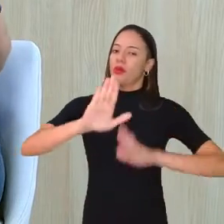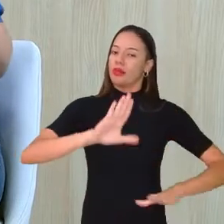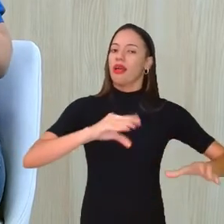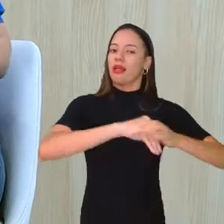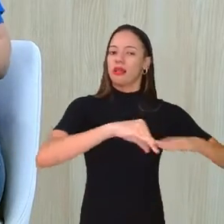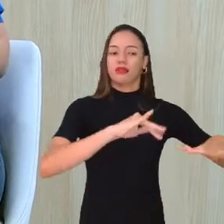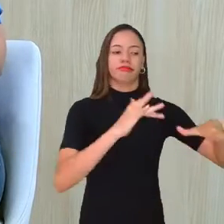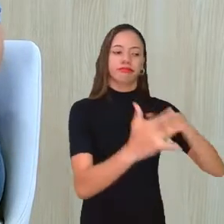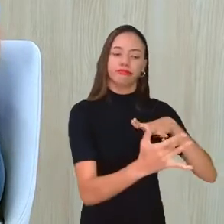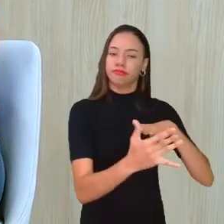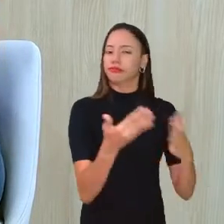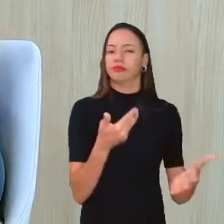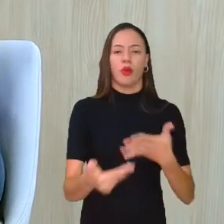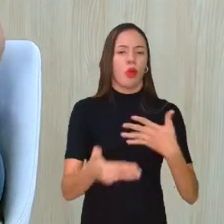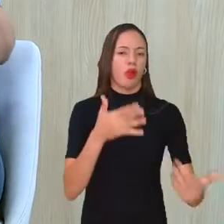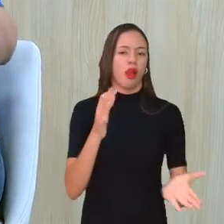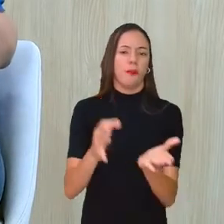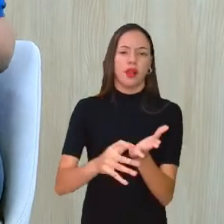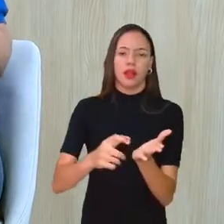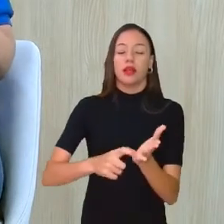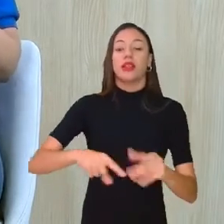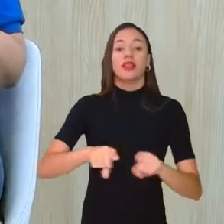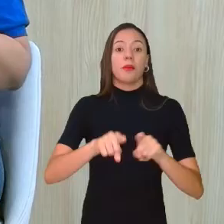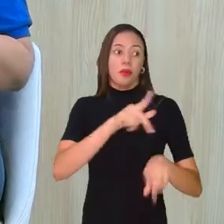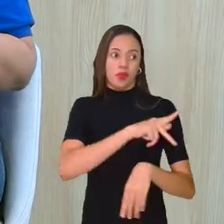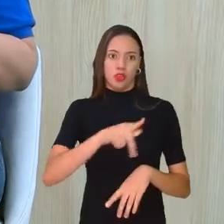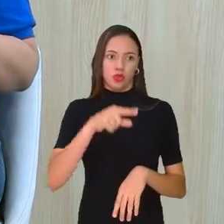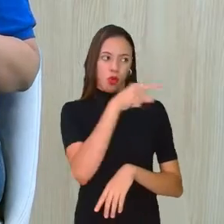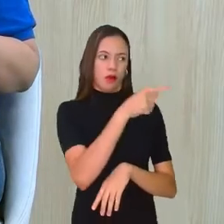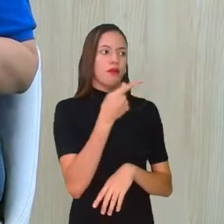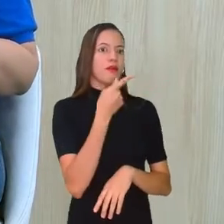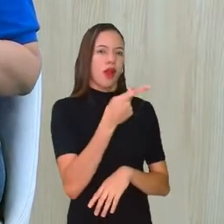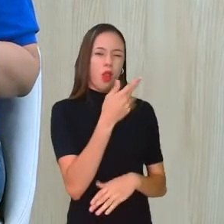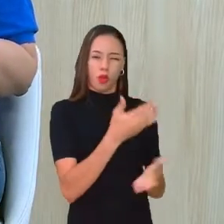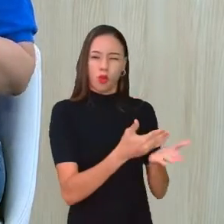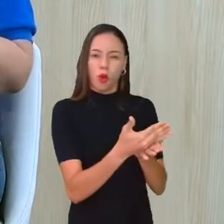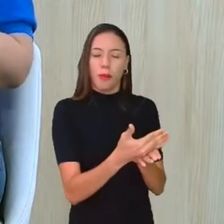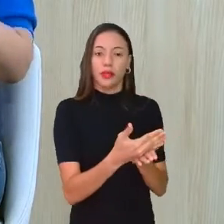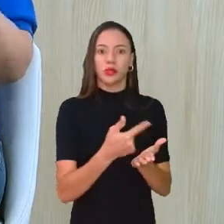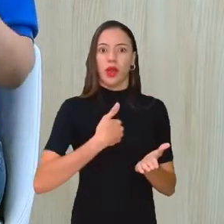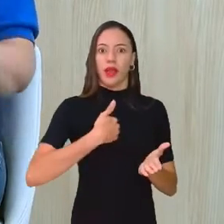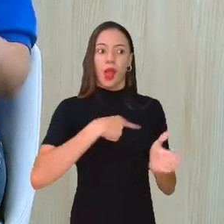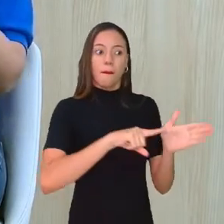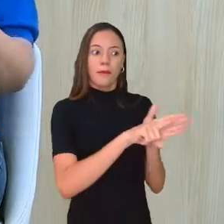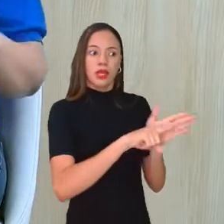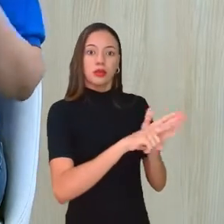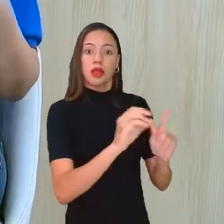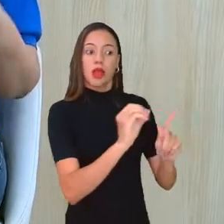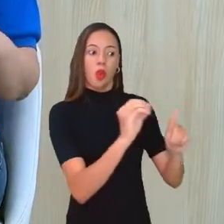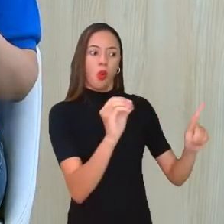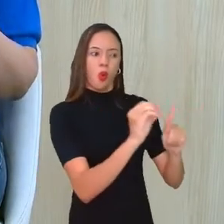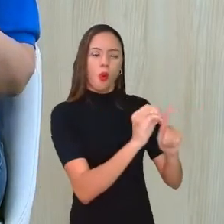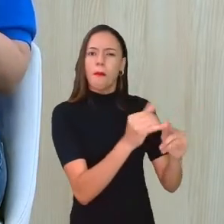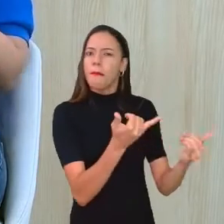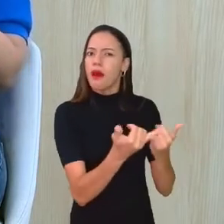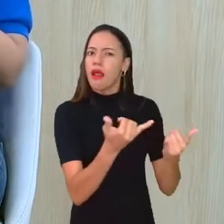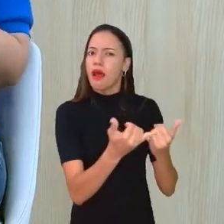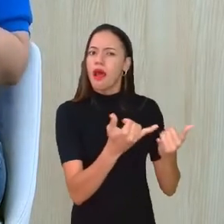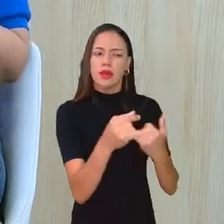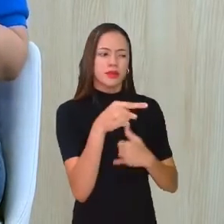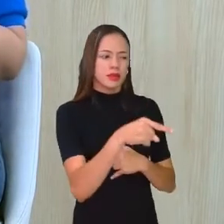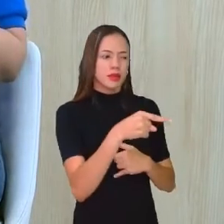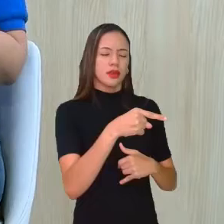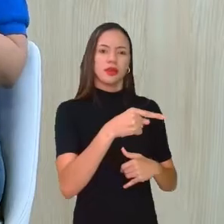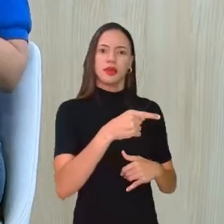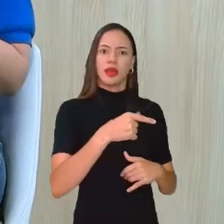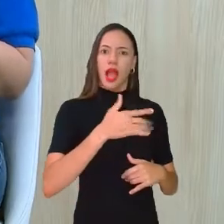qualquer aplicativo. E como o Tiago falou no início, fiz uma pesquisa no Google, parece que o tempo todo essa busca